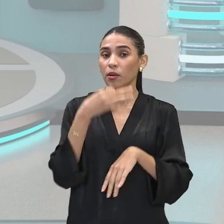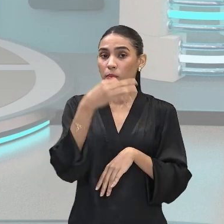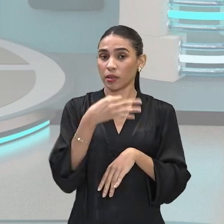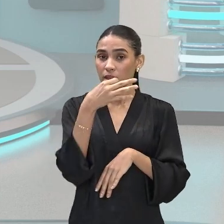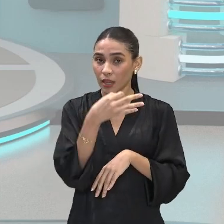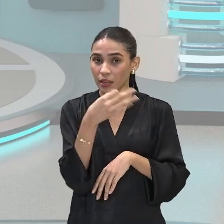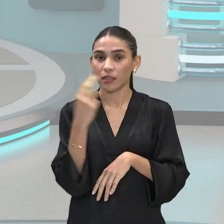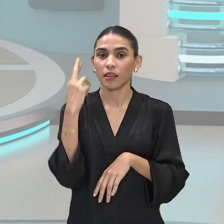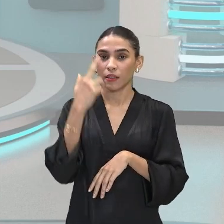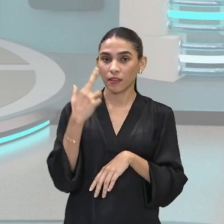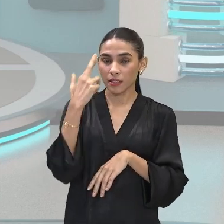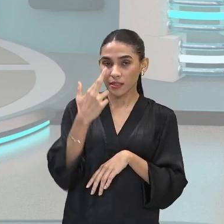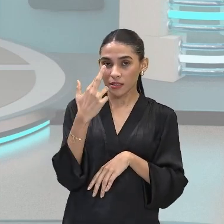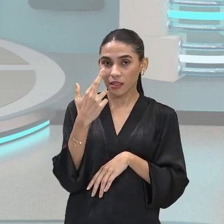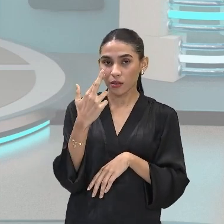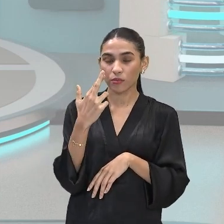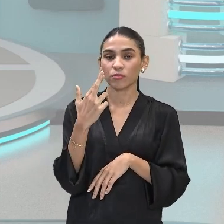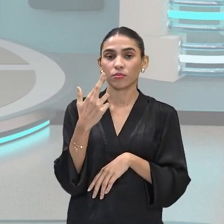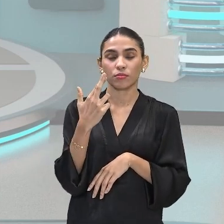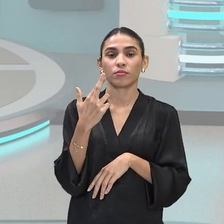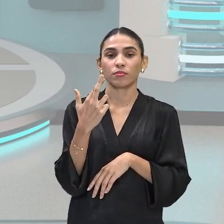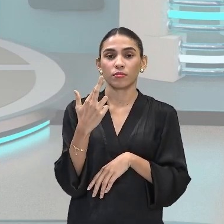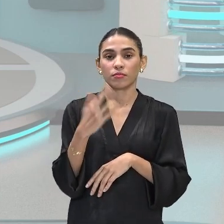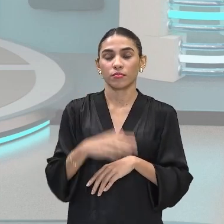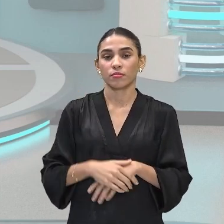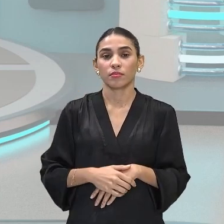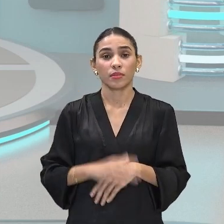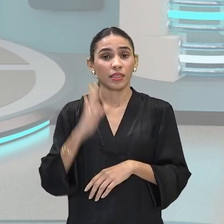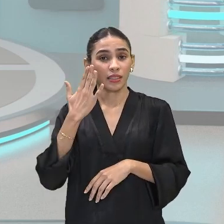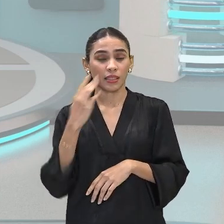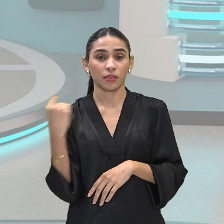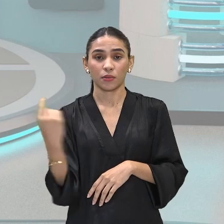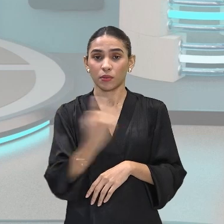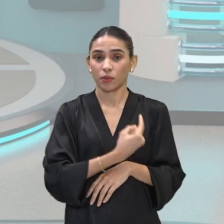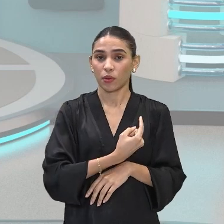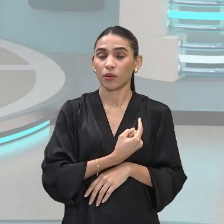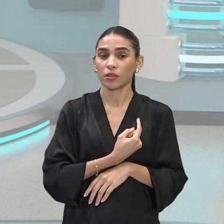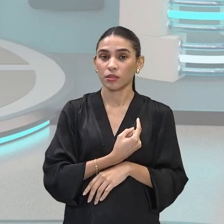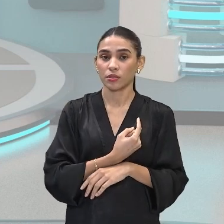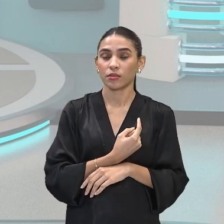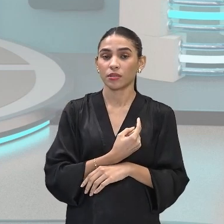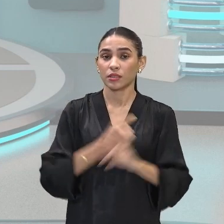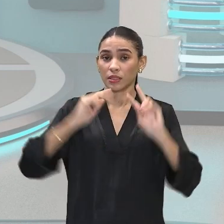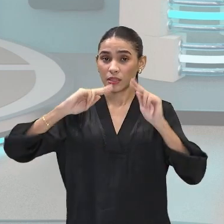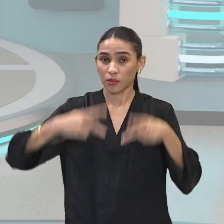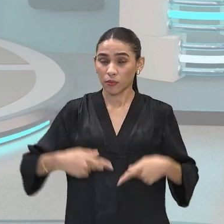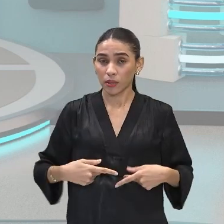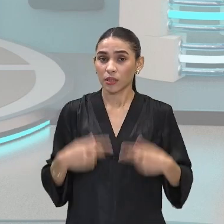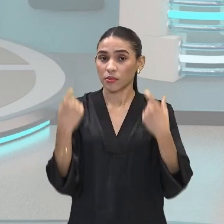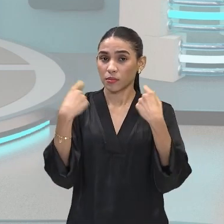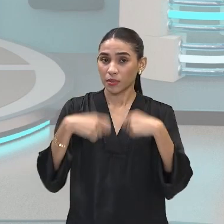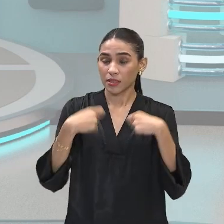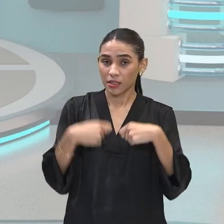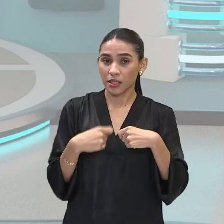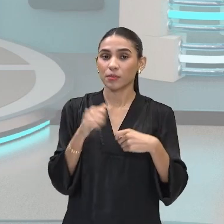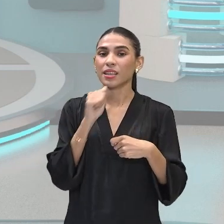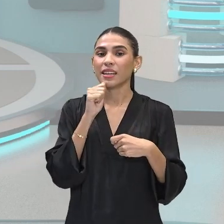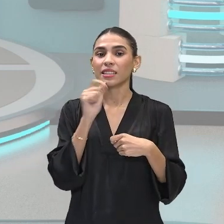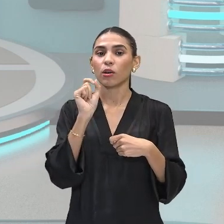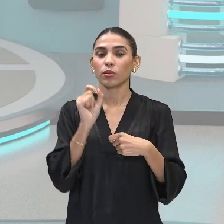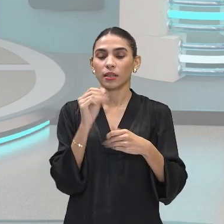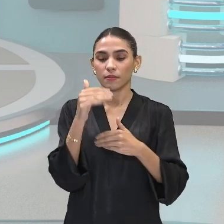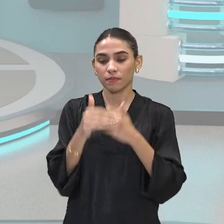reflexão da nossa própria realidade, entendendo que nós somos sujeitos que estamos em construção. E